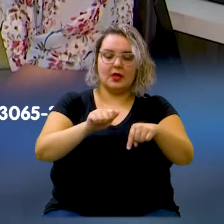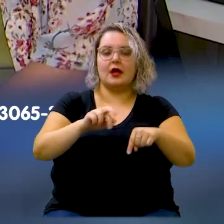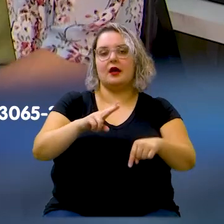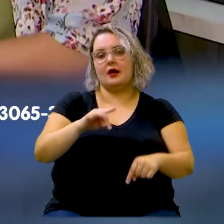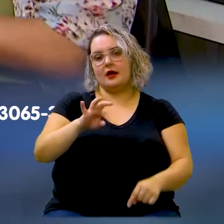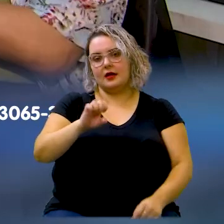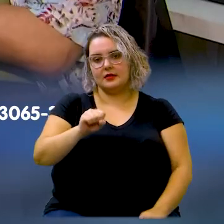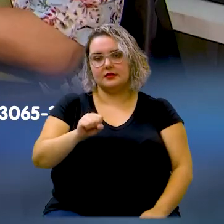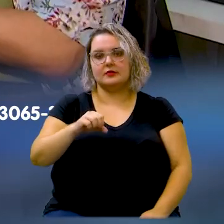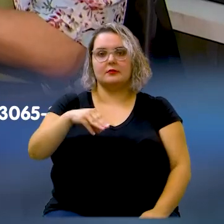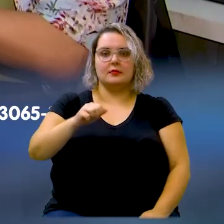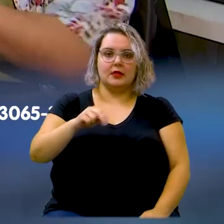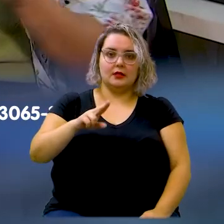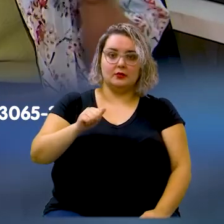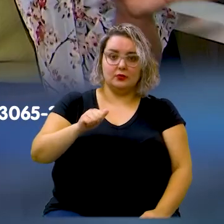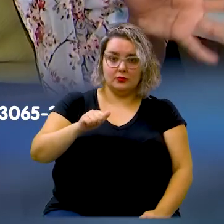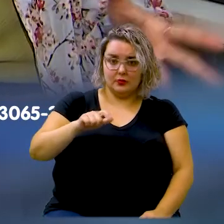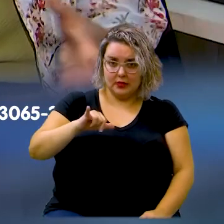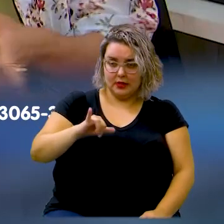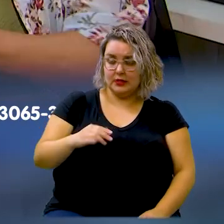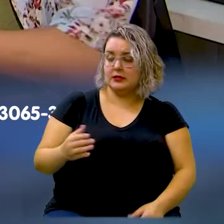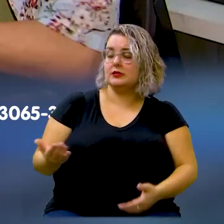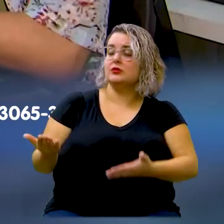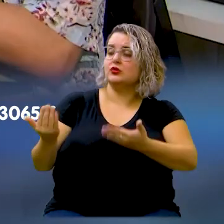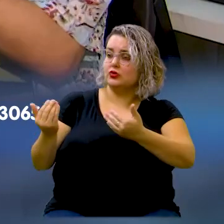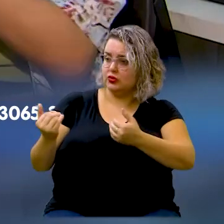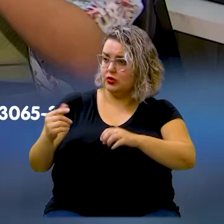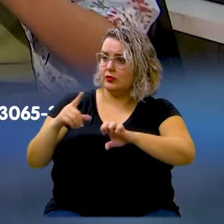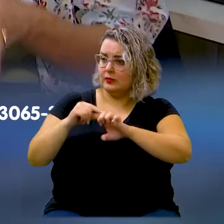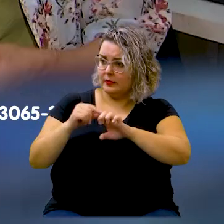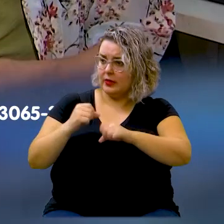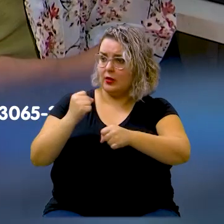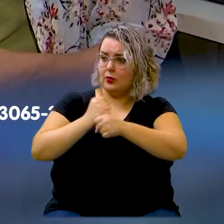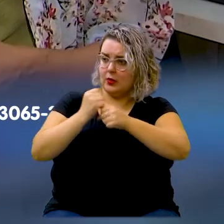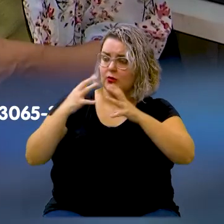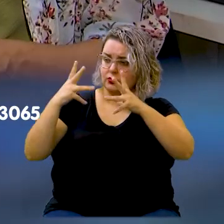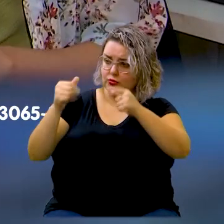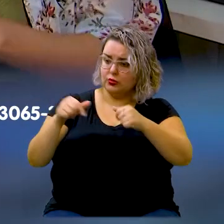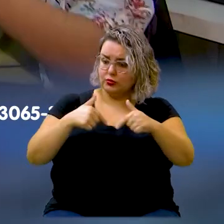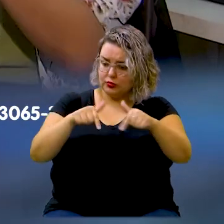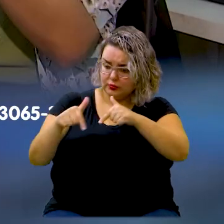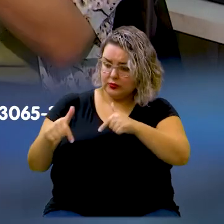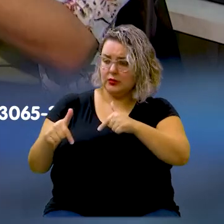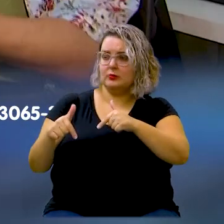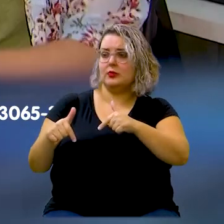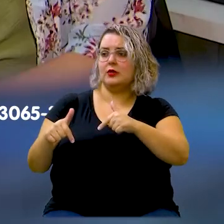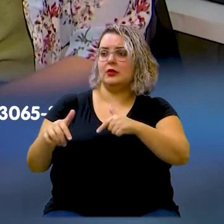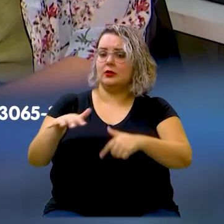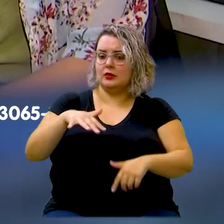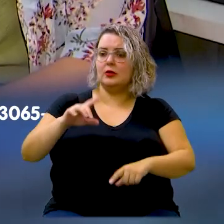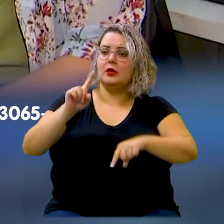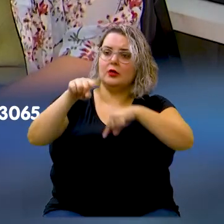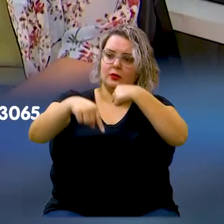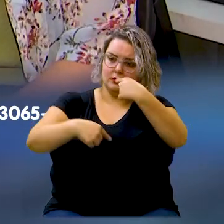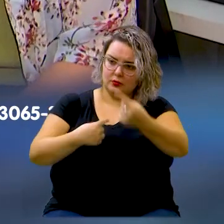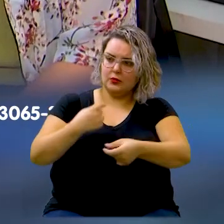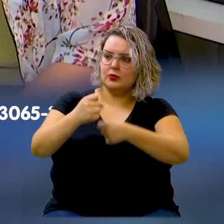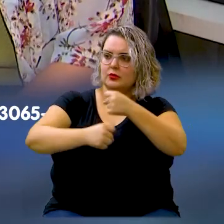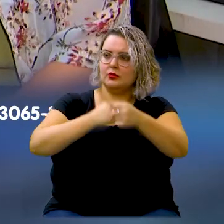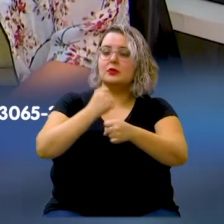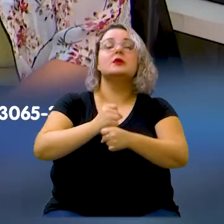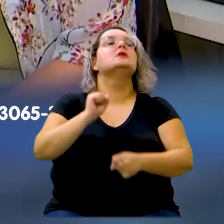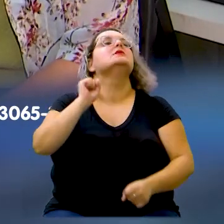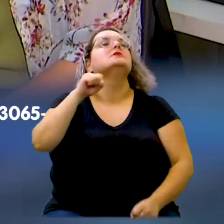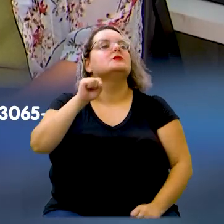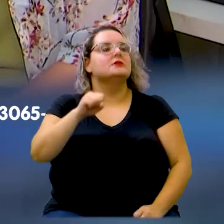manuais. E a do Jovem Empreendedor é o ano todo se preparando para o mercado de trabalho, no ano seguinte já é outra turma.